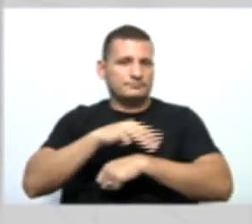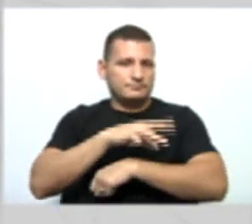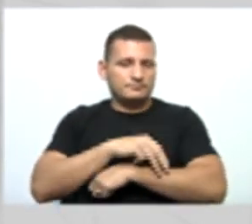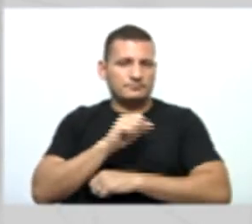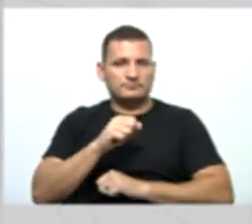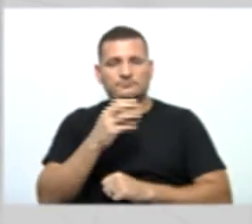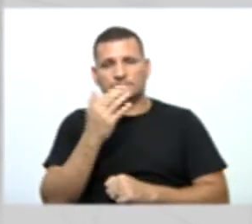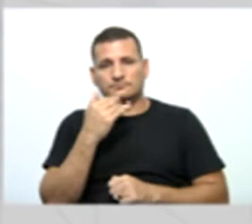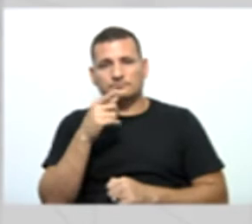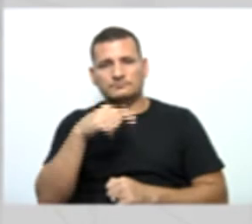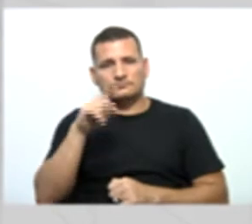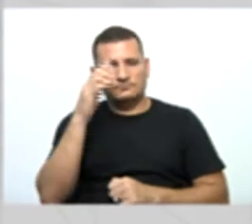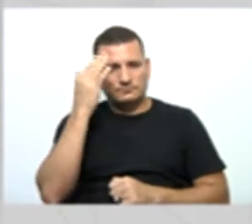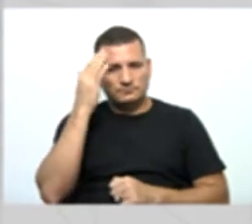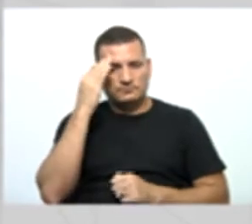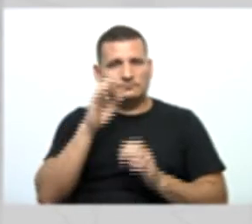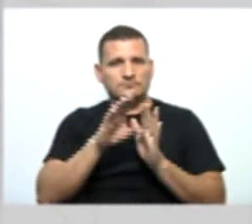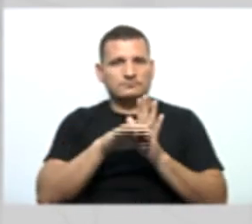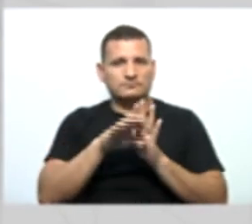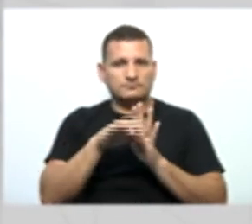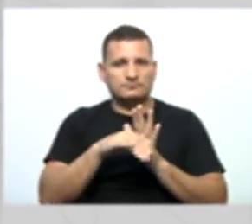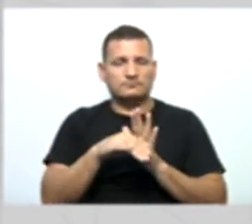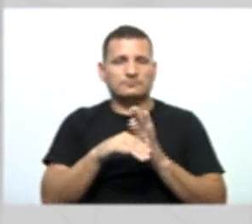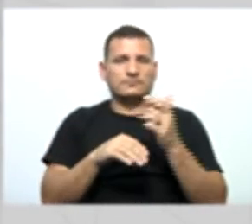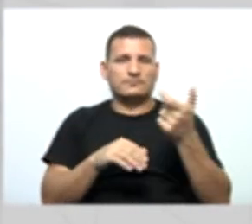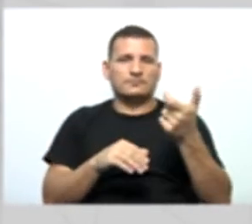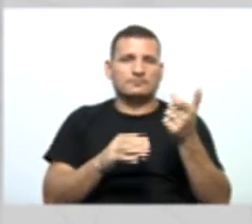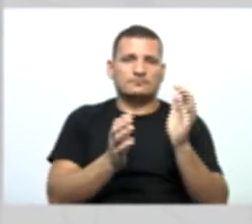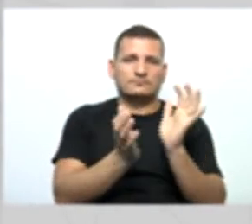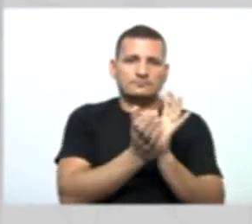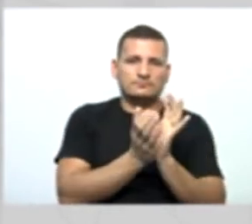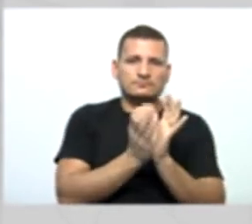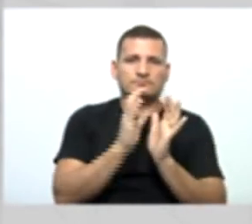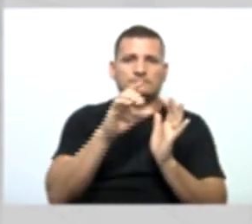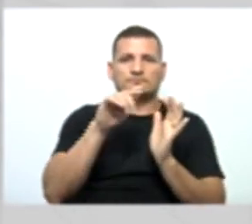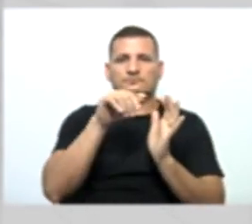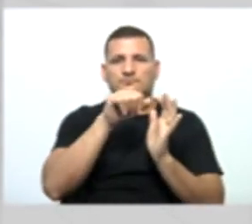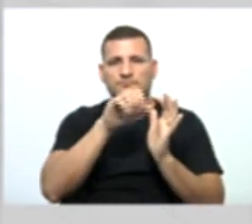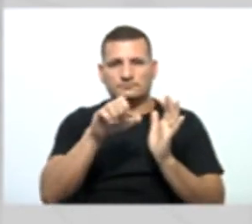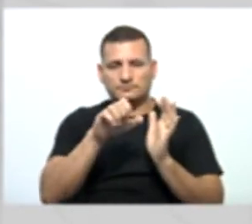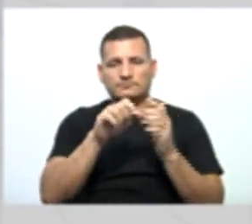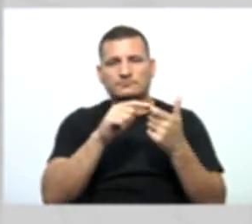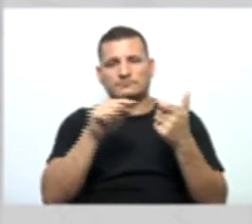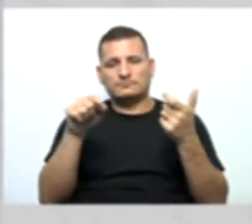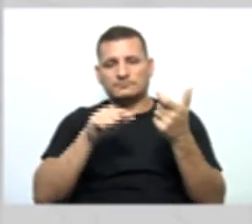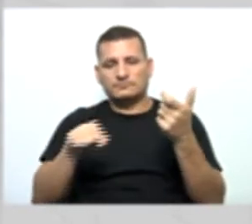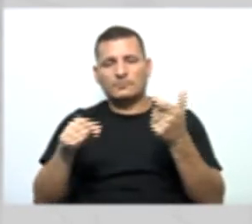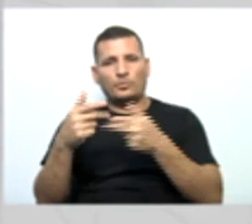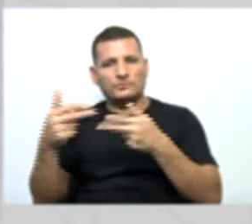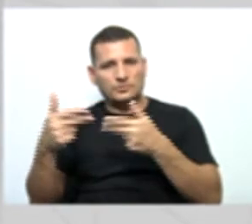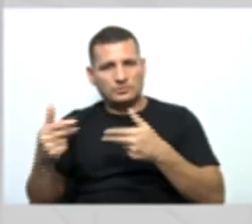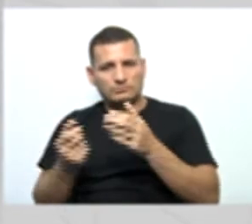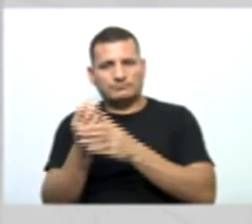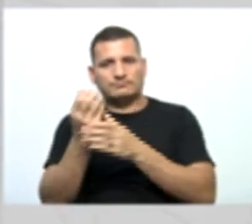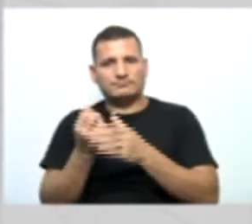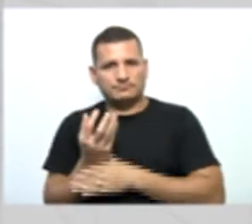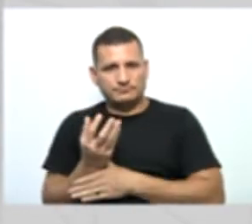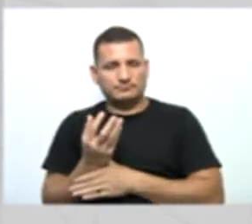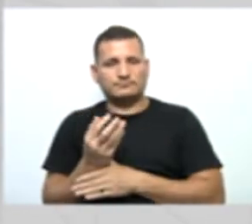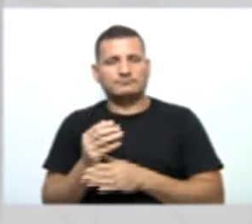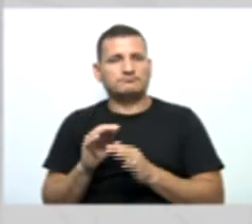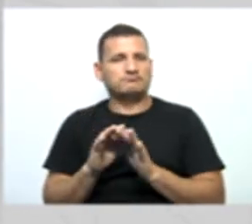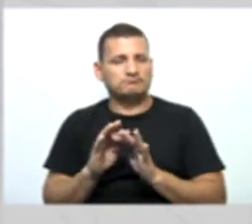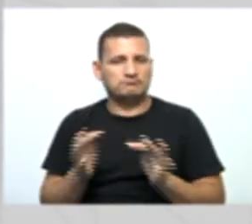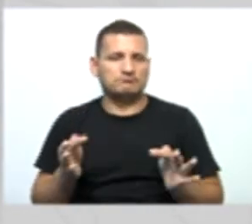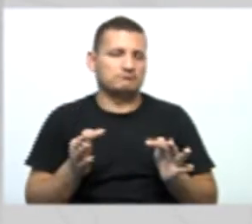explicação desse conceito, dessa classe conceitual, a relação entre classe e objeto que nós trabalhamos? É simples,